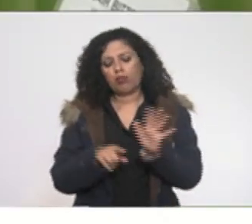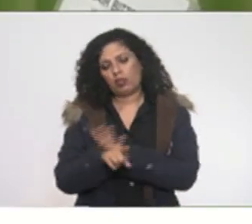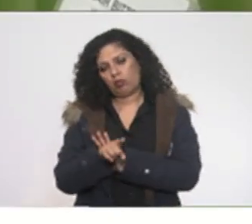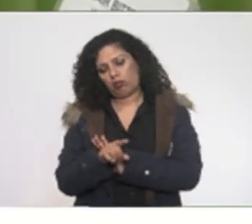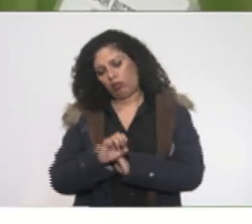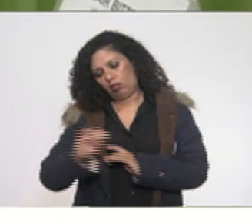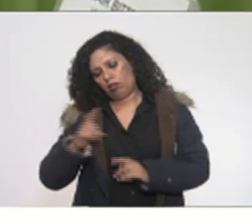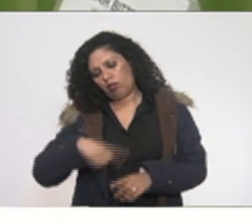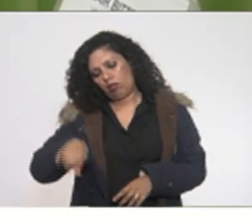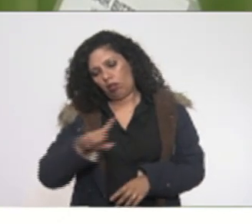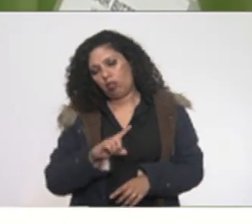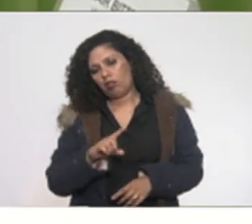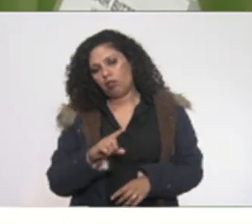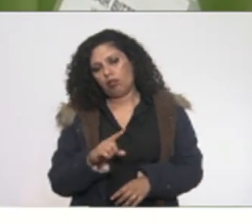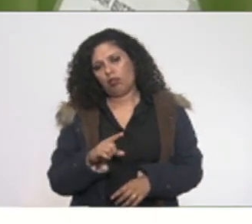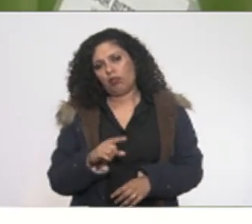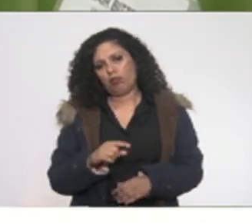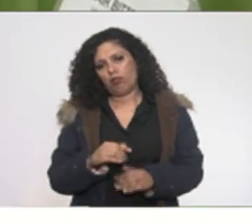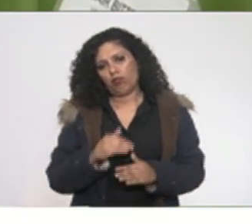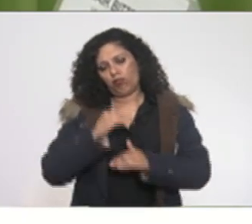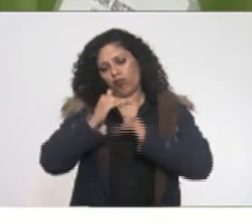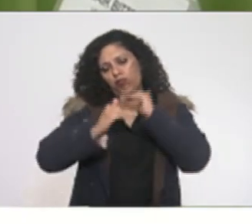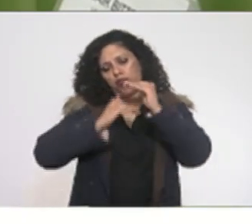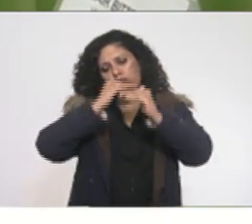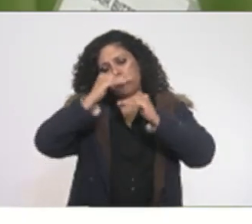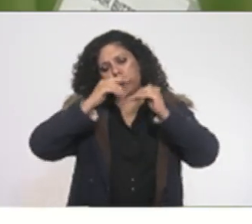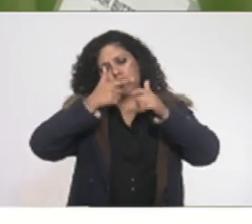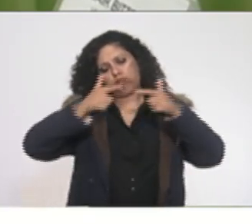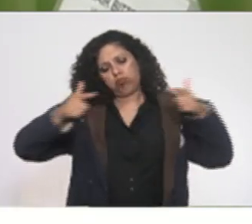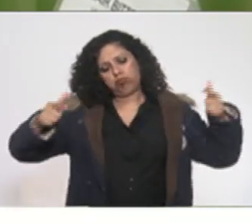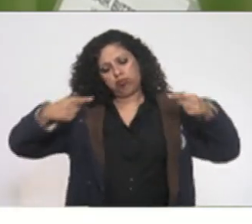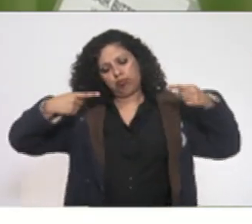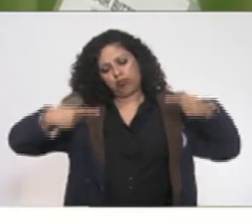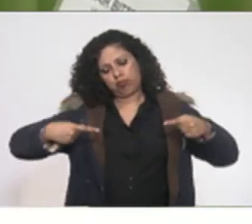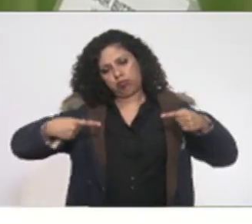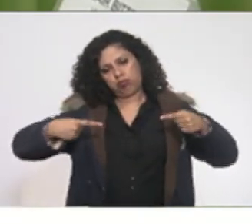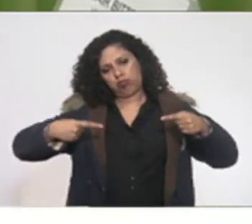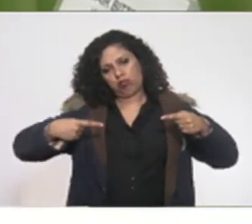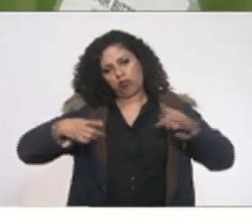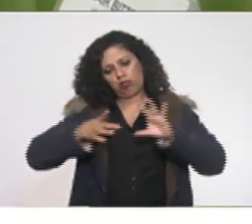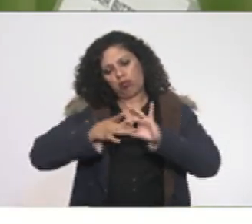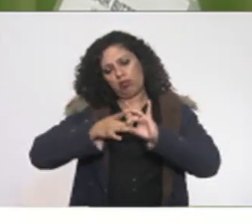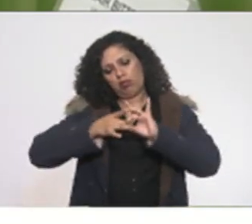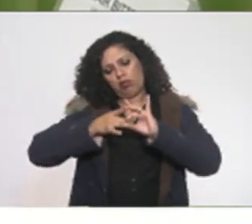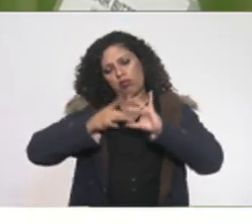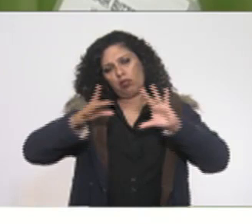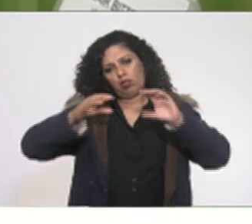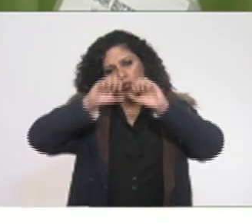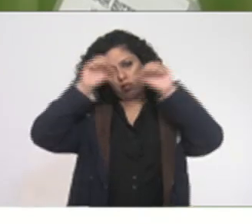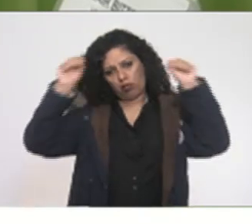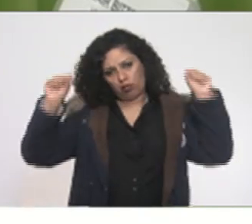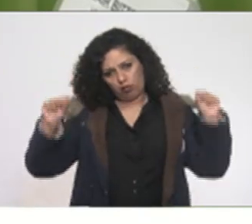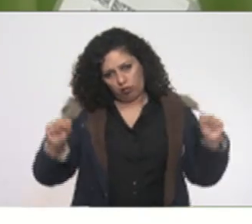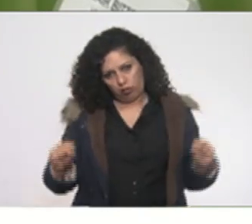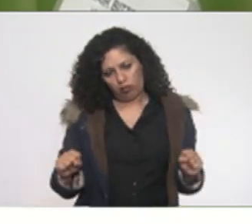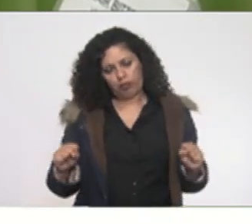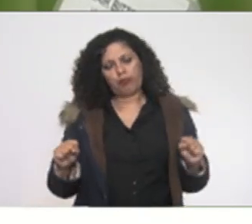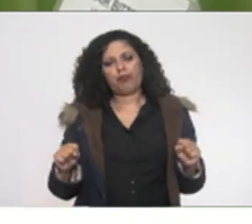Se nós avançamos com a concorrência, com o livre comércio que força a diminuição de